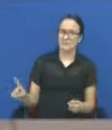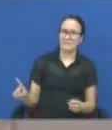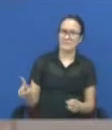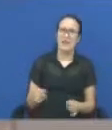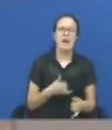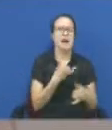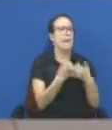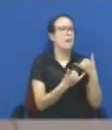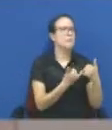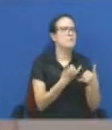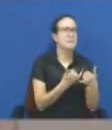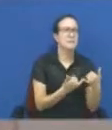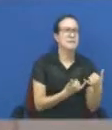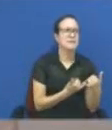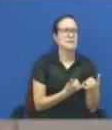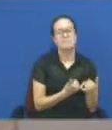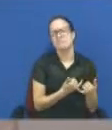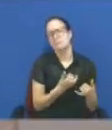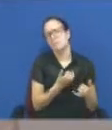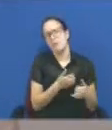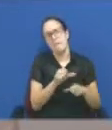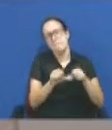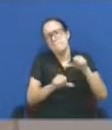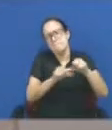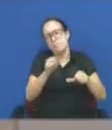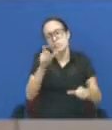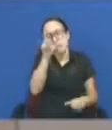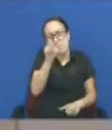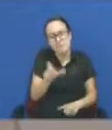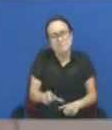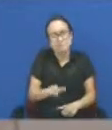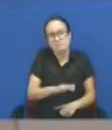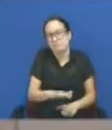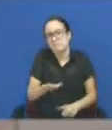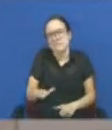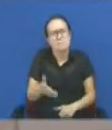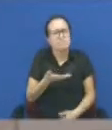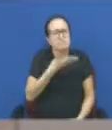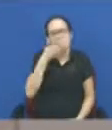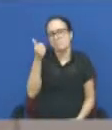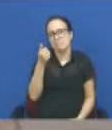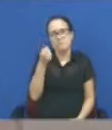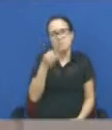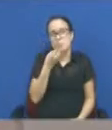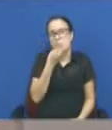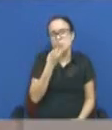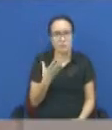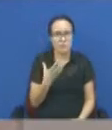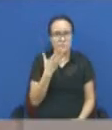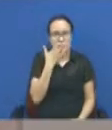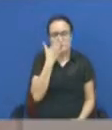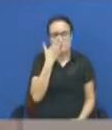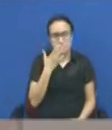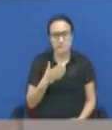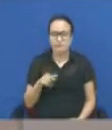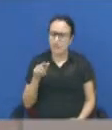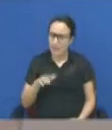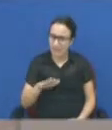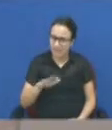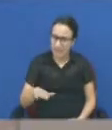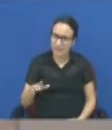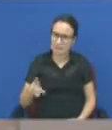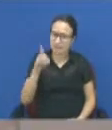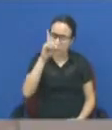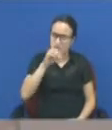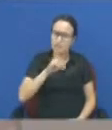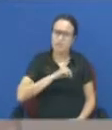faz com a imaginação da criança. A criança, gente, tem direito à escola, tem direito ao lazer, tem